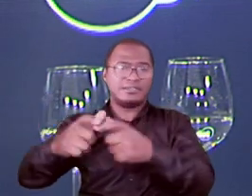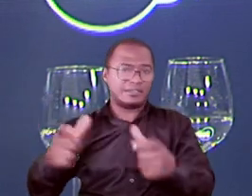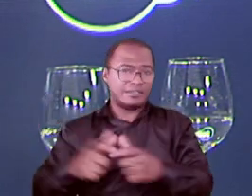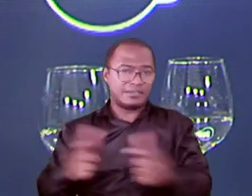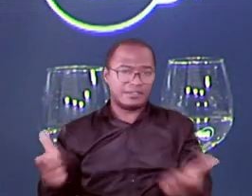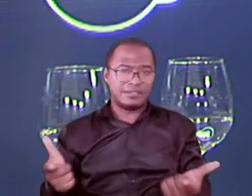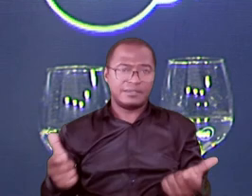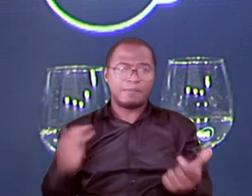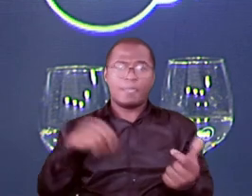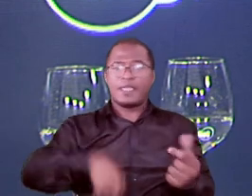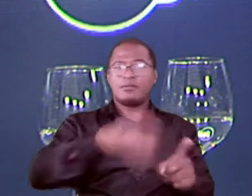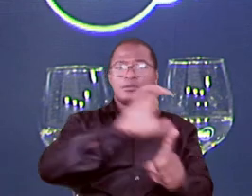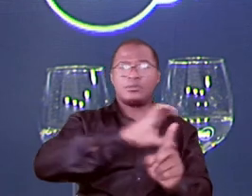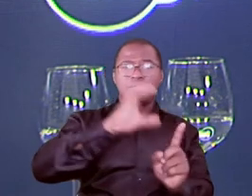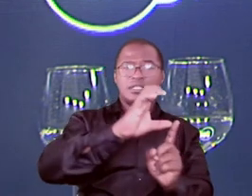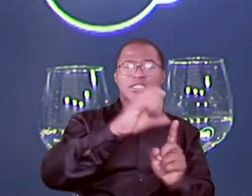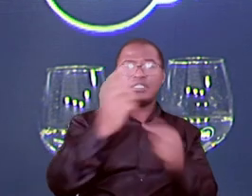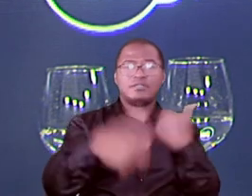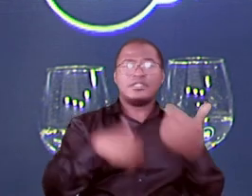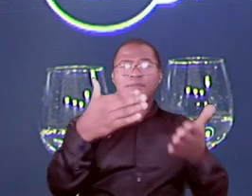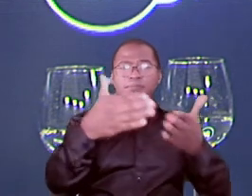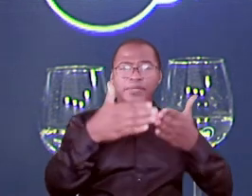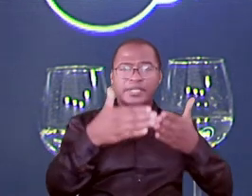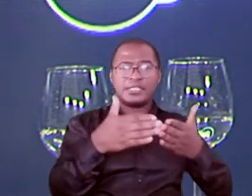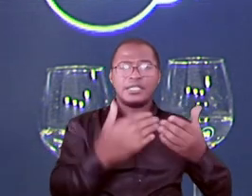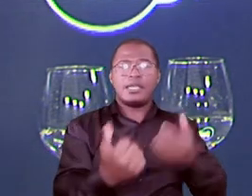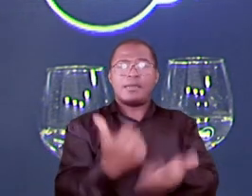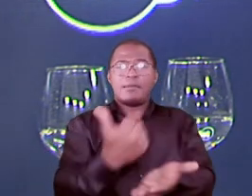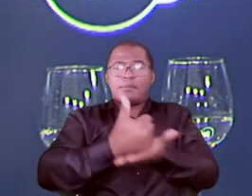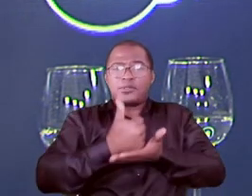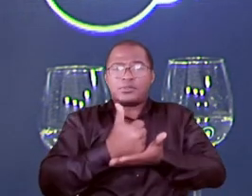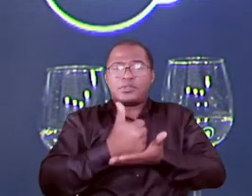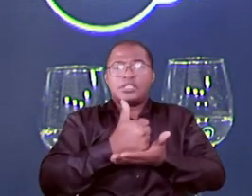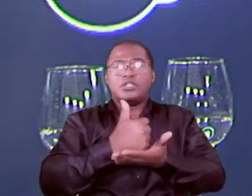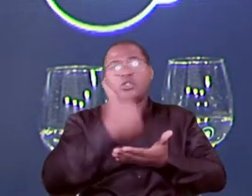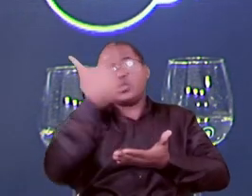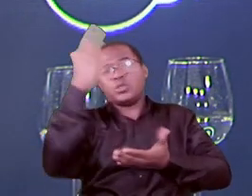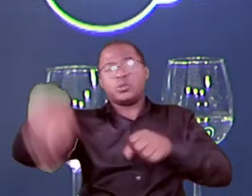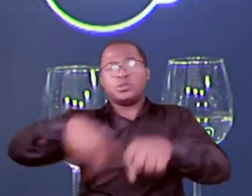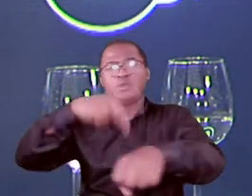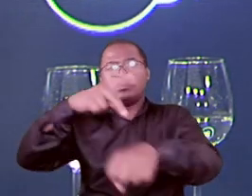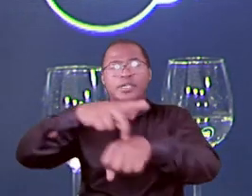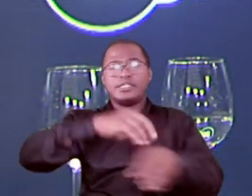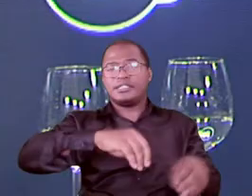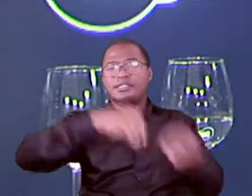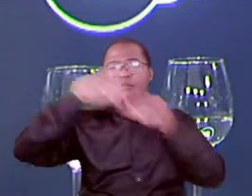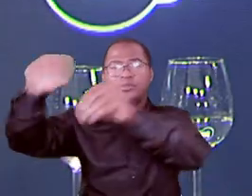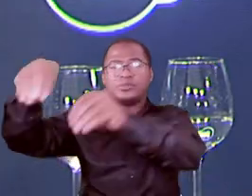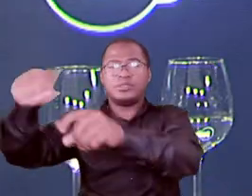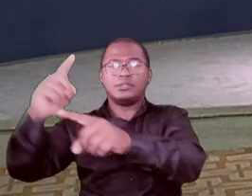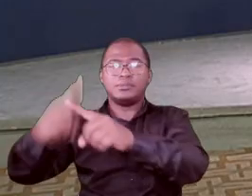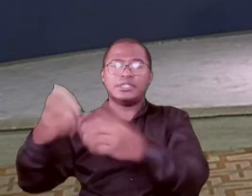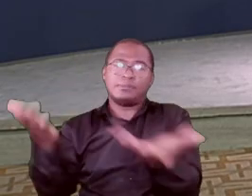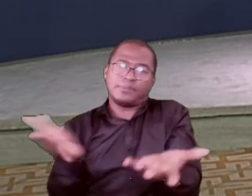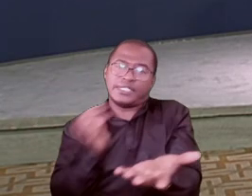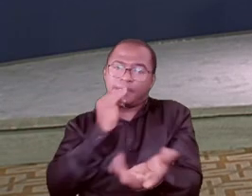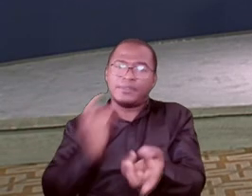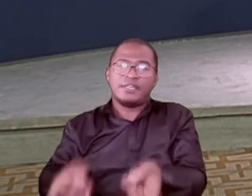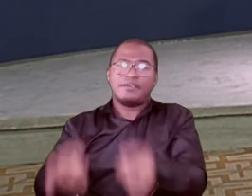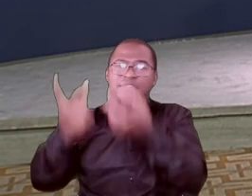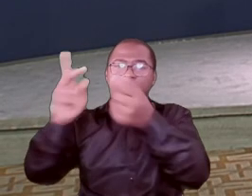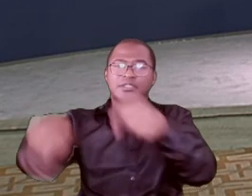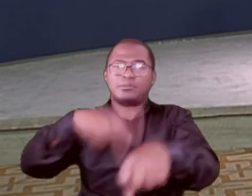você e para alguns outros países e fala pô vai me ajuda eu tô precisando de ajuda para para vender na Nigéria né você consegue